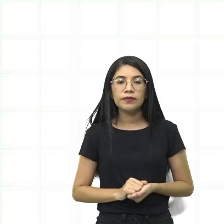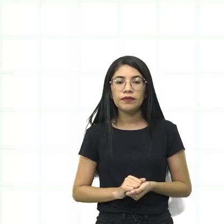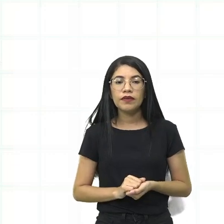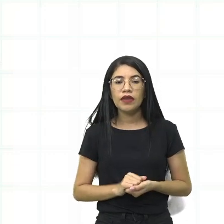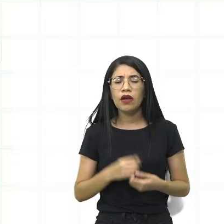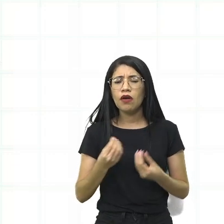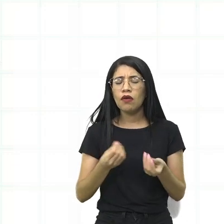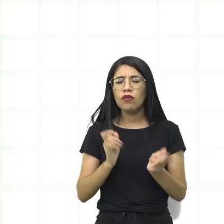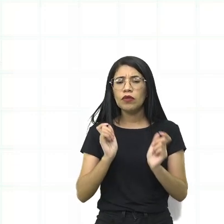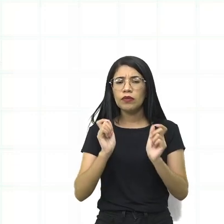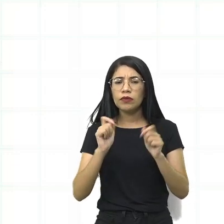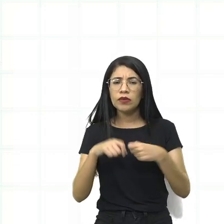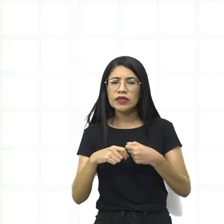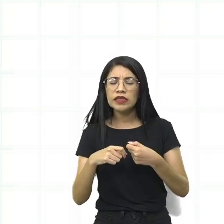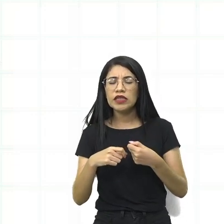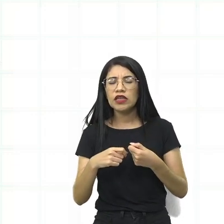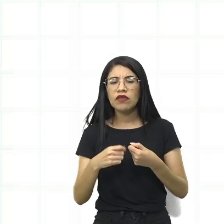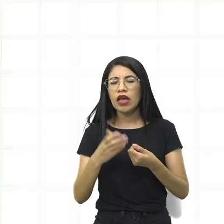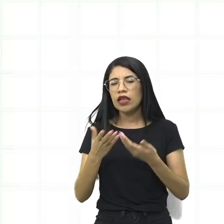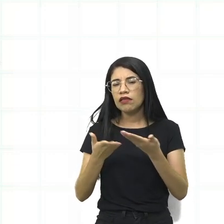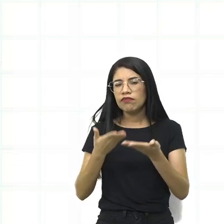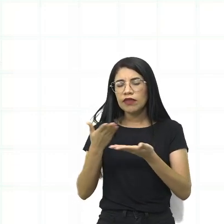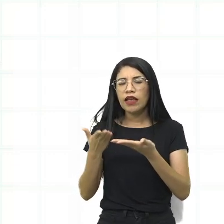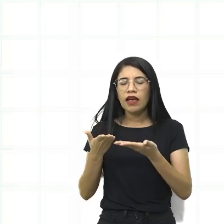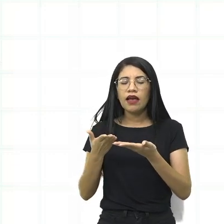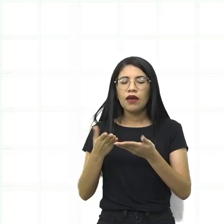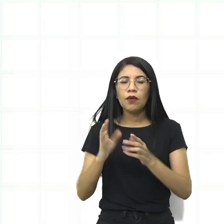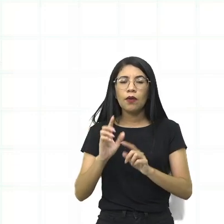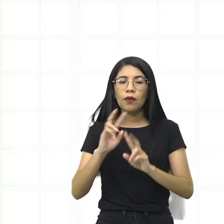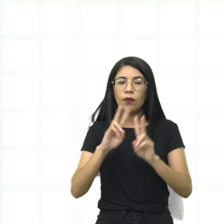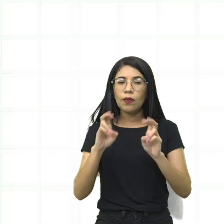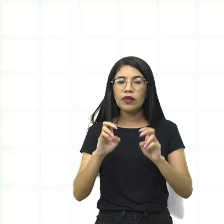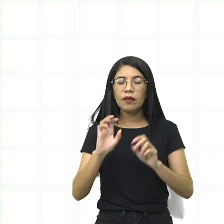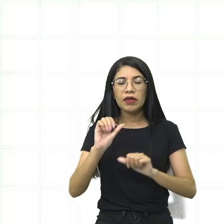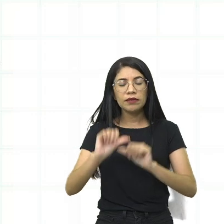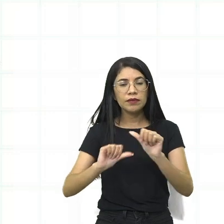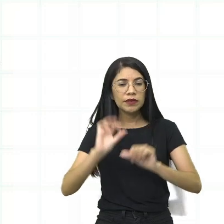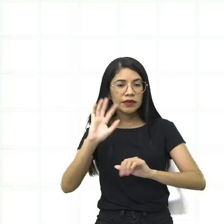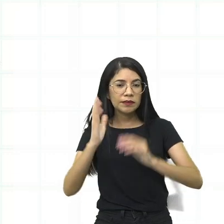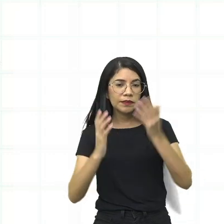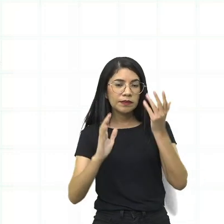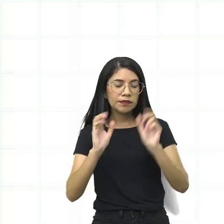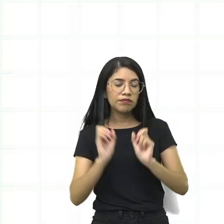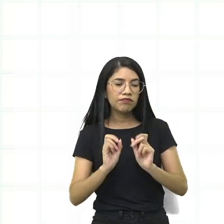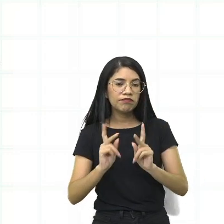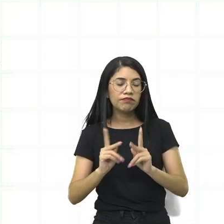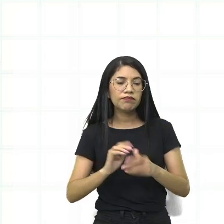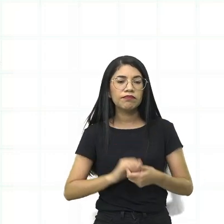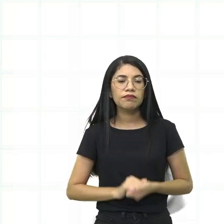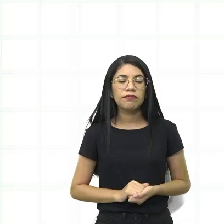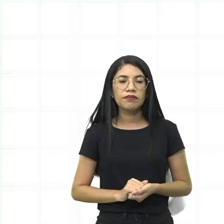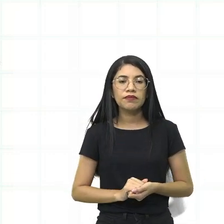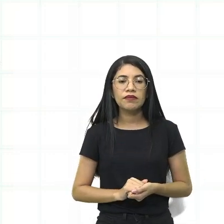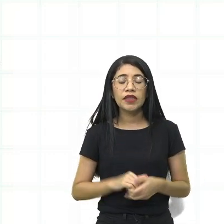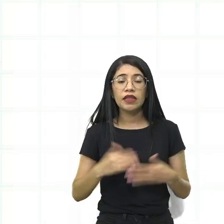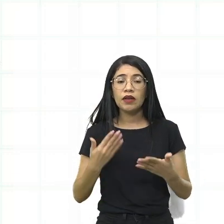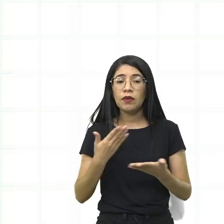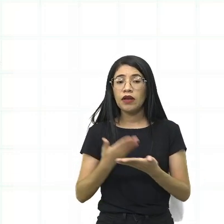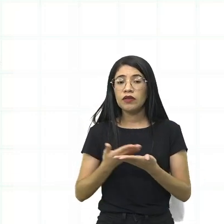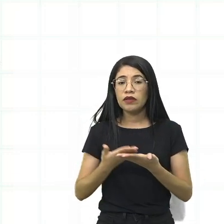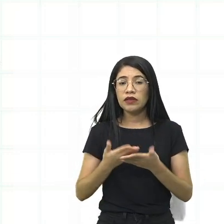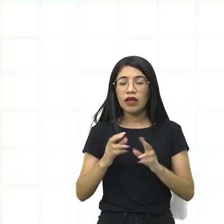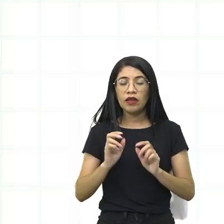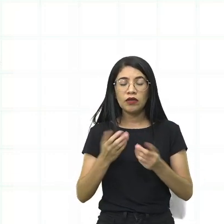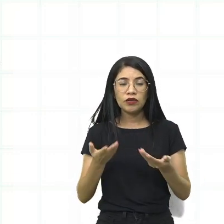como lidar com essa situação das mudanças climáticas, certo, pessoal? Bom, então a nossa aula ela